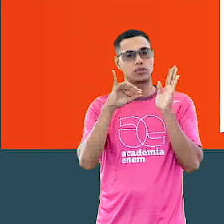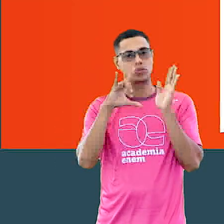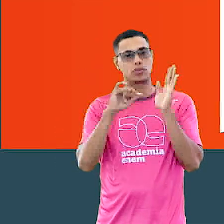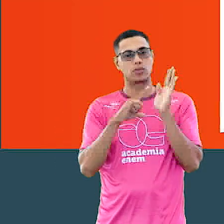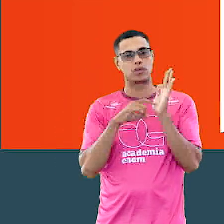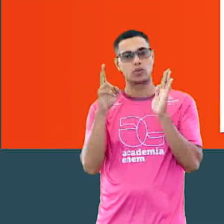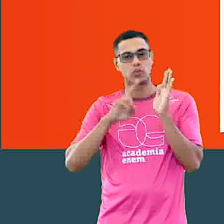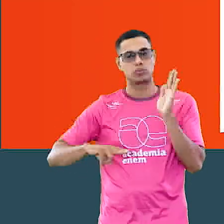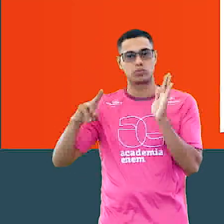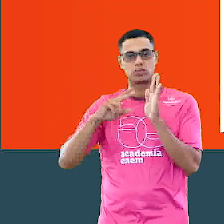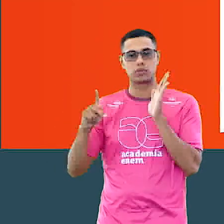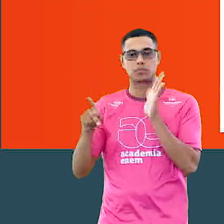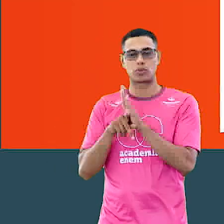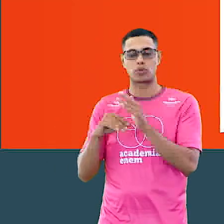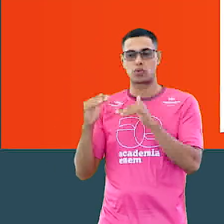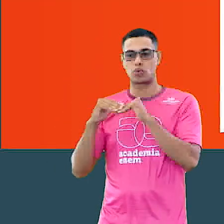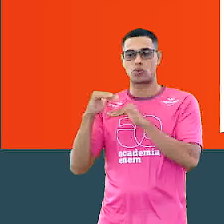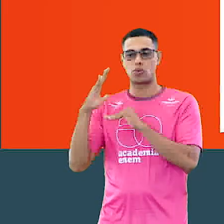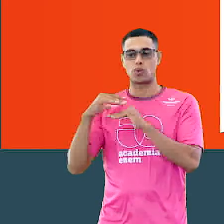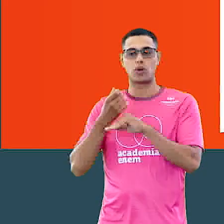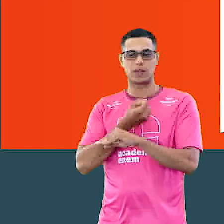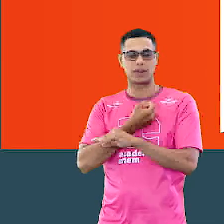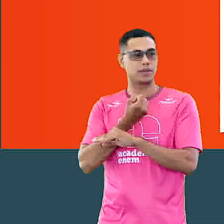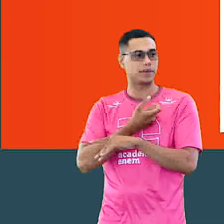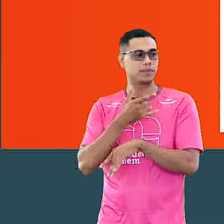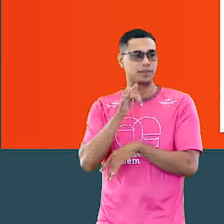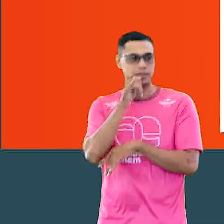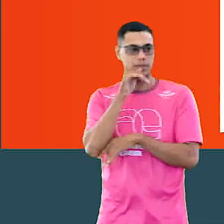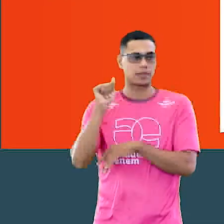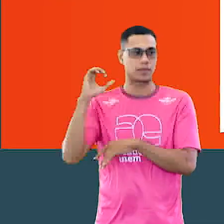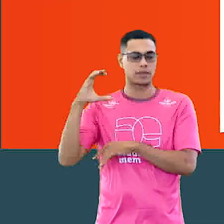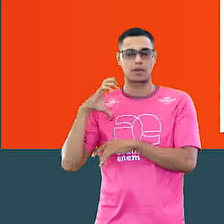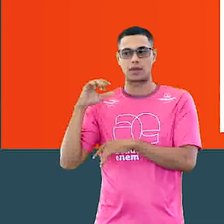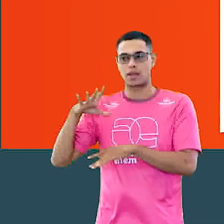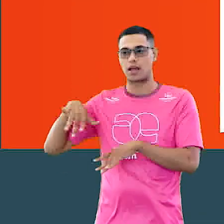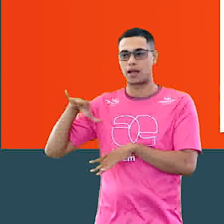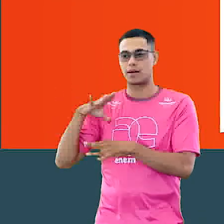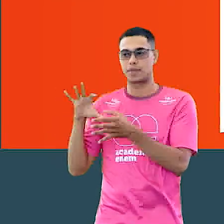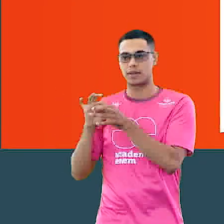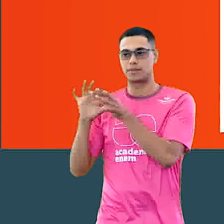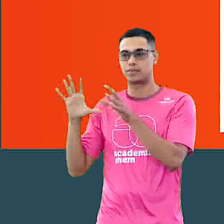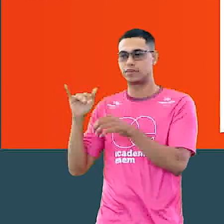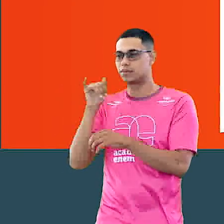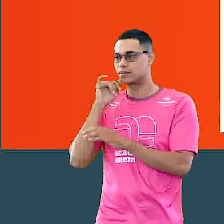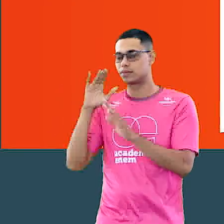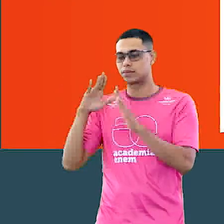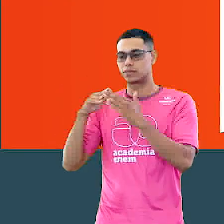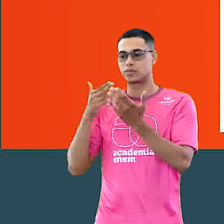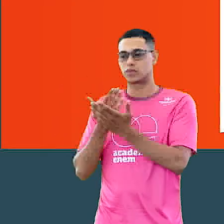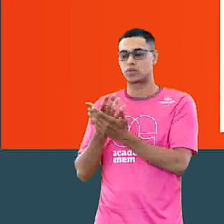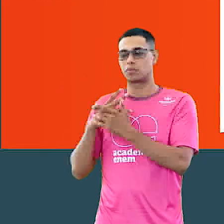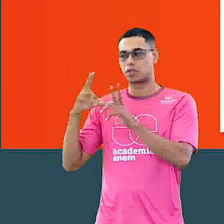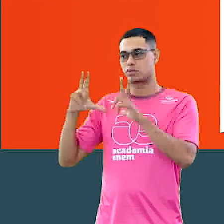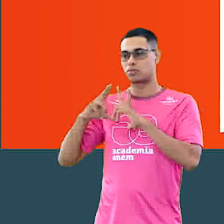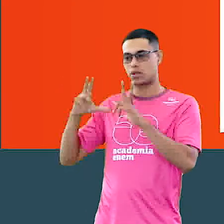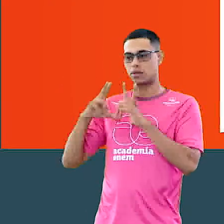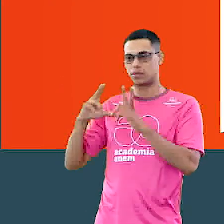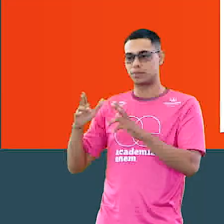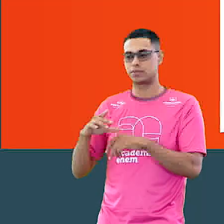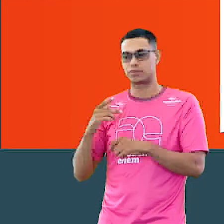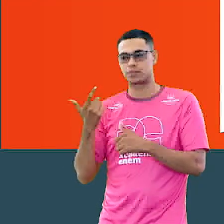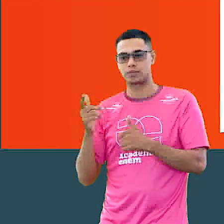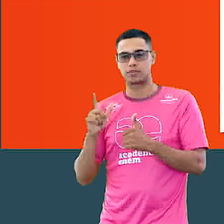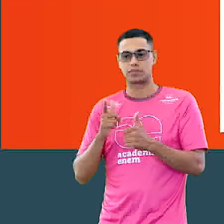nas notas de corte, tá? Veja bem, AC, ampla concorrência, alunos de escolas privadas,